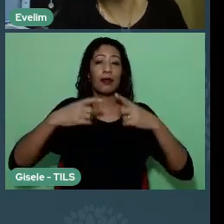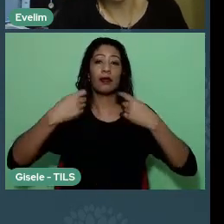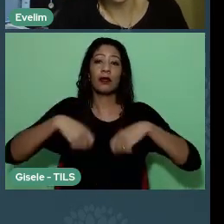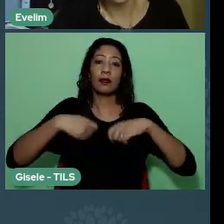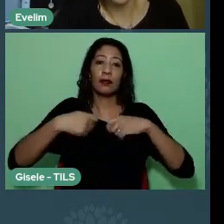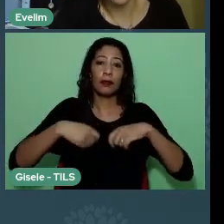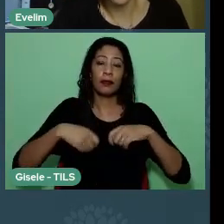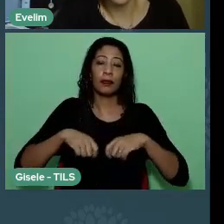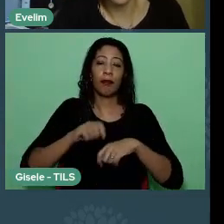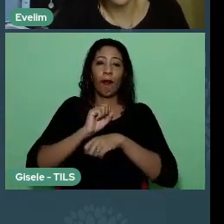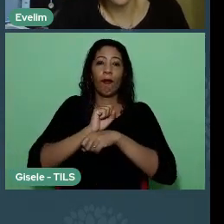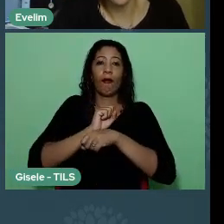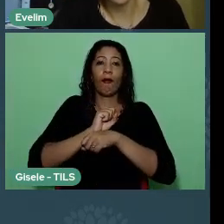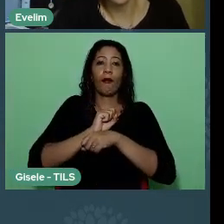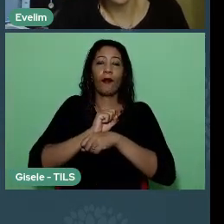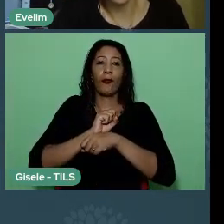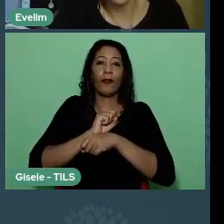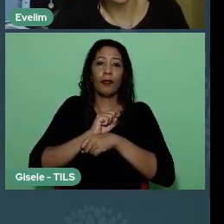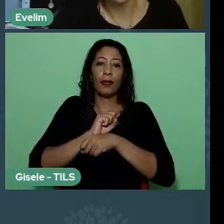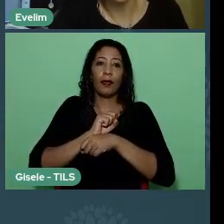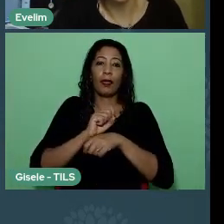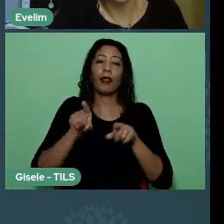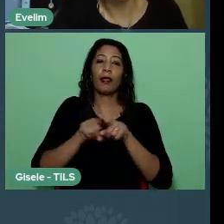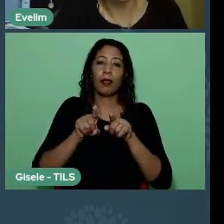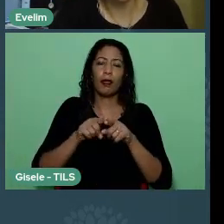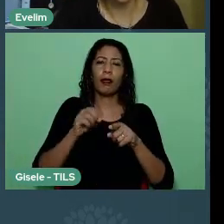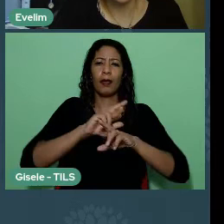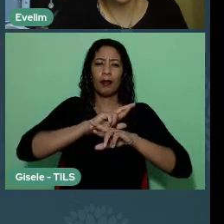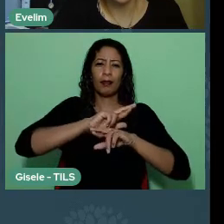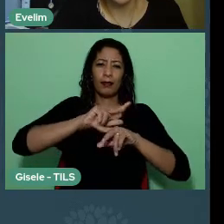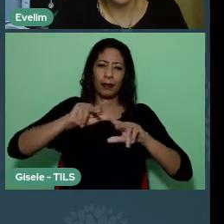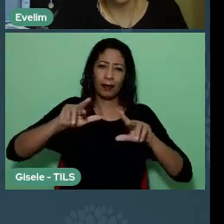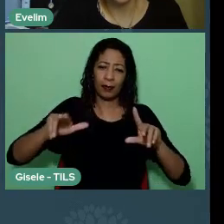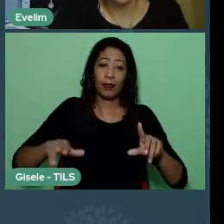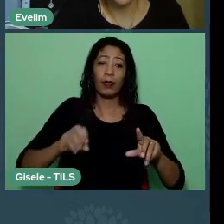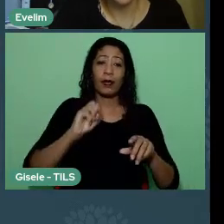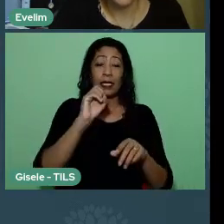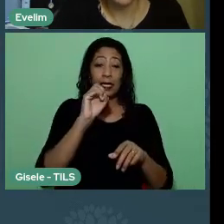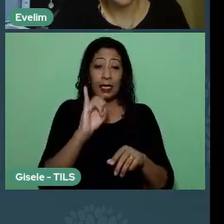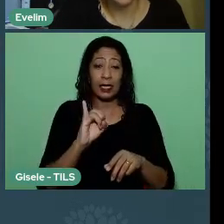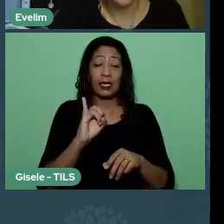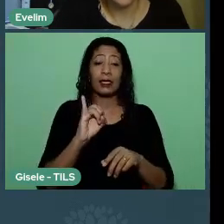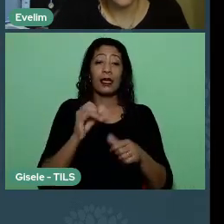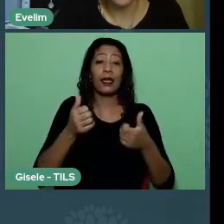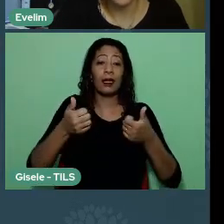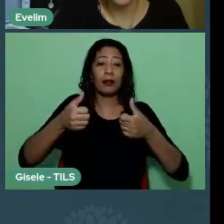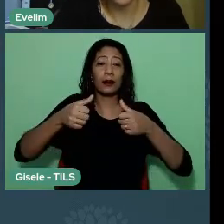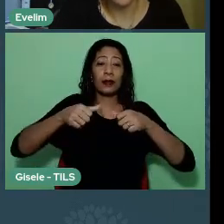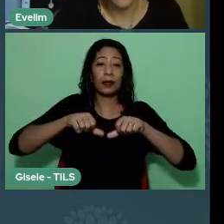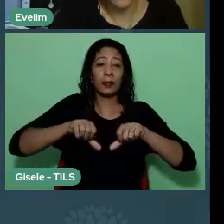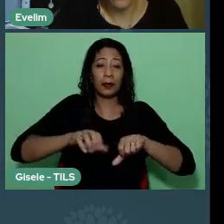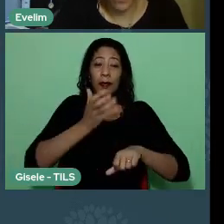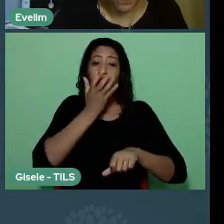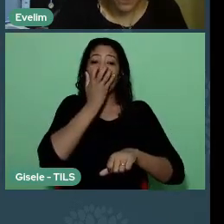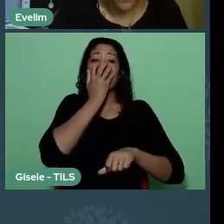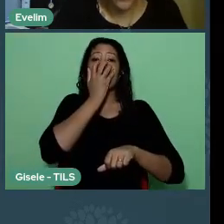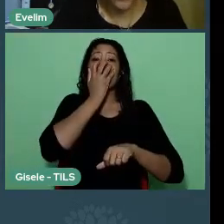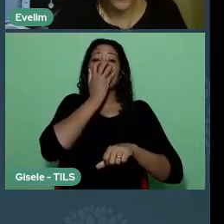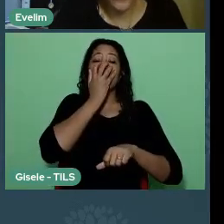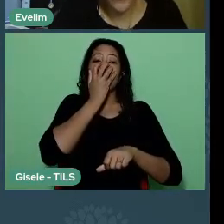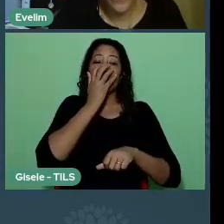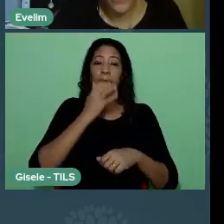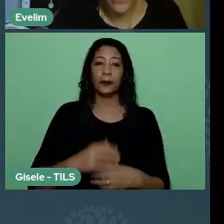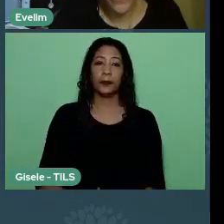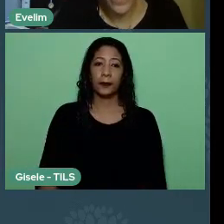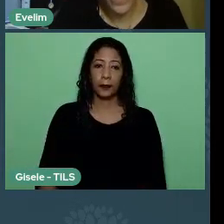e outras coisas que podem se seguir caso o paciente evolua para uma ventilação mecânica invasiva.